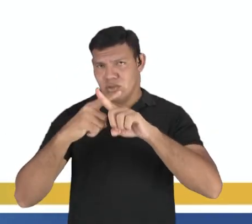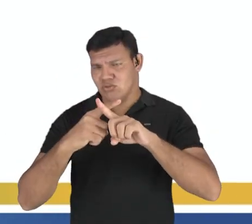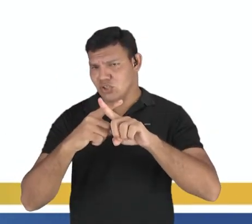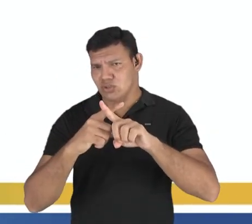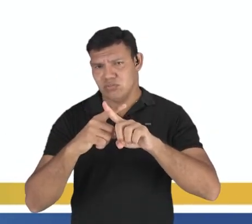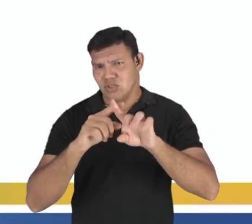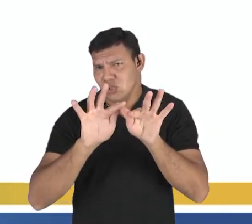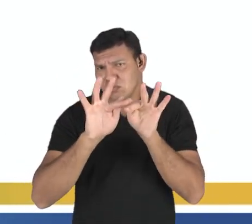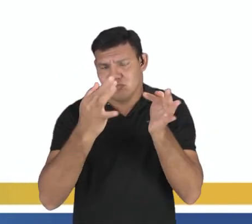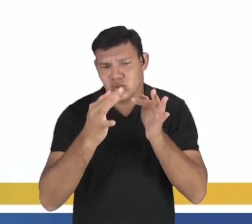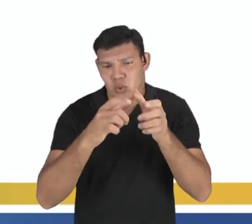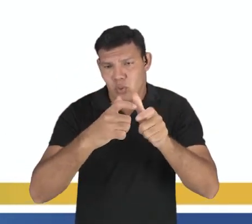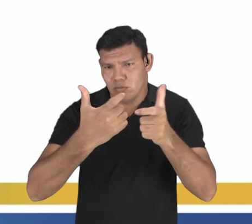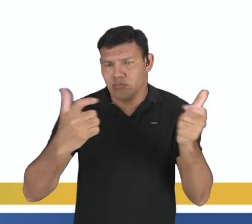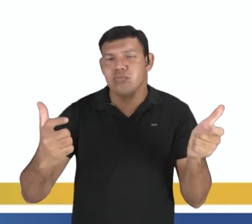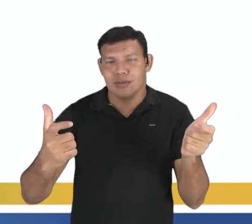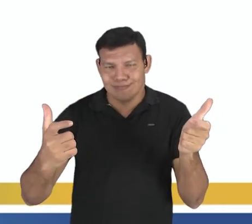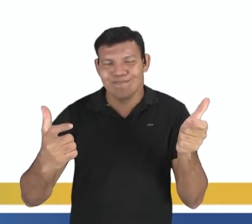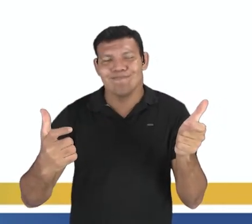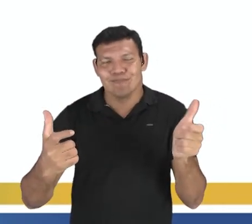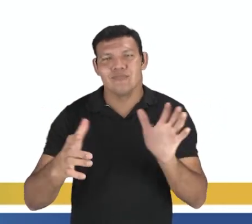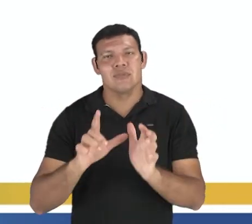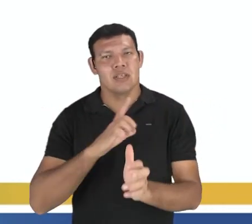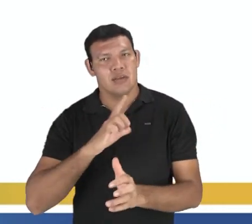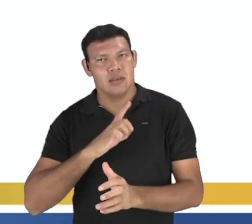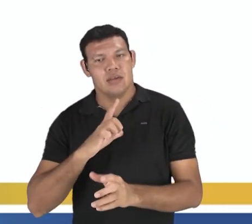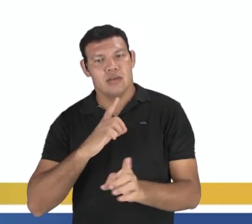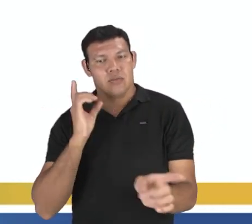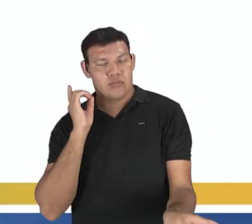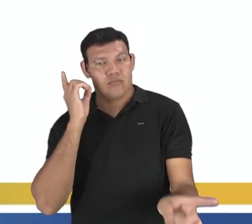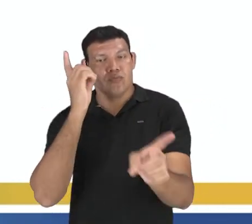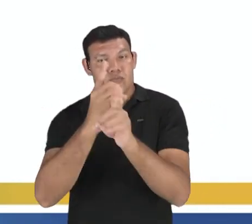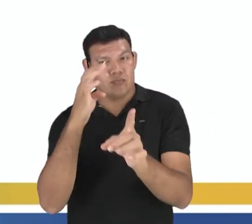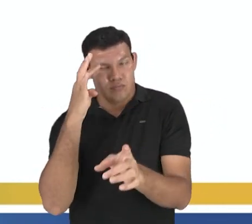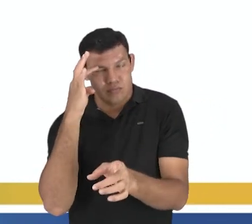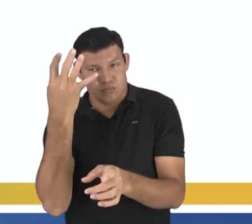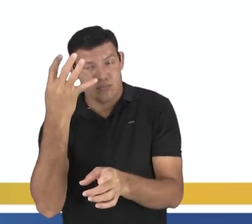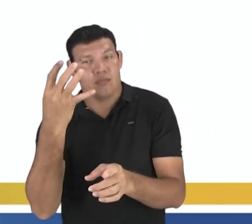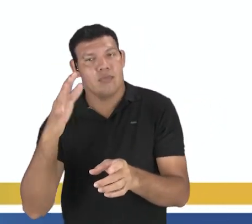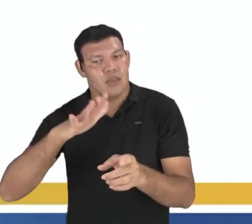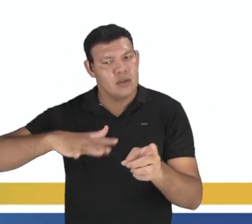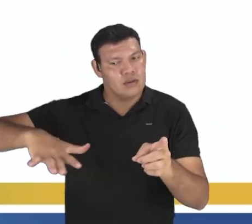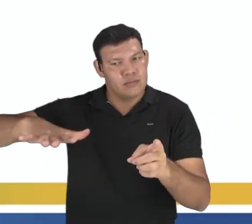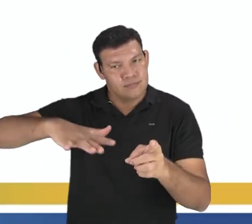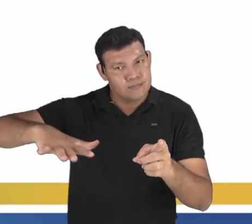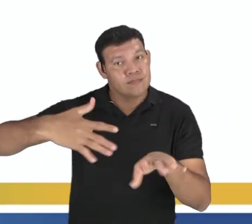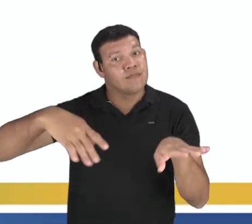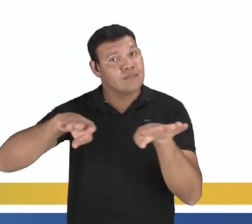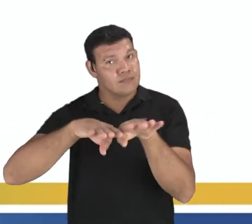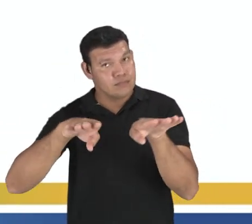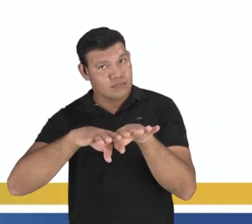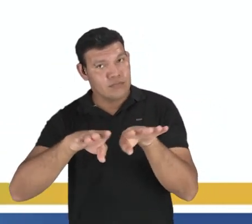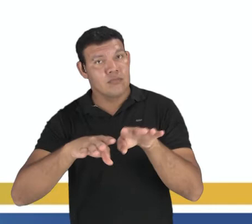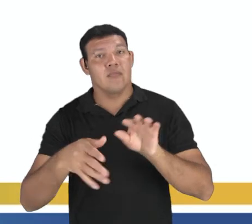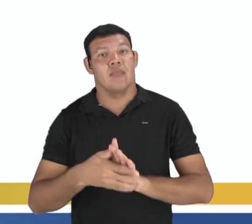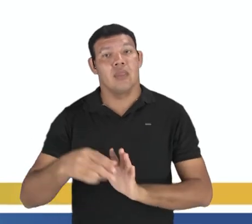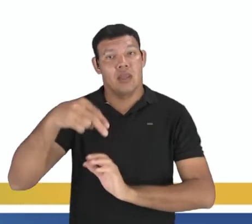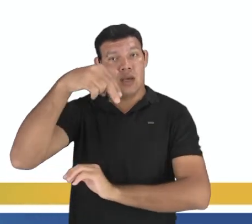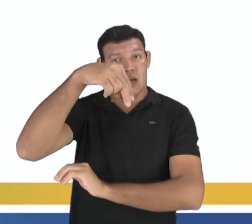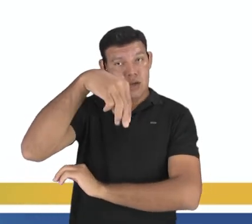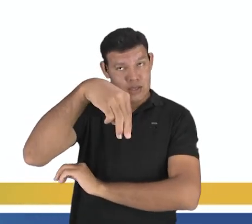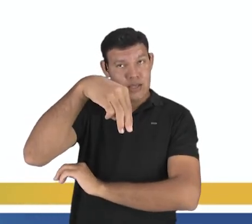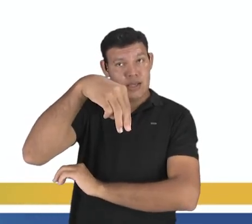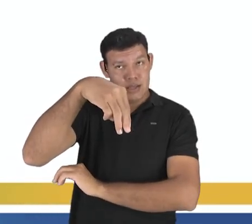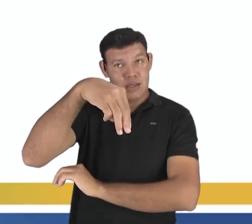multiplicar essas duas grandezas e nós vamos ter o valor em área. Lembrando também que o mzinho de